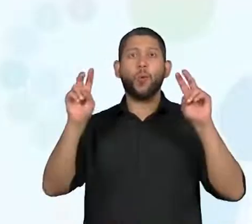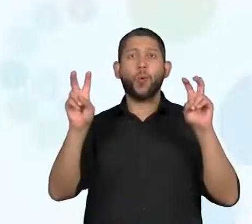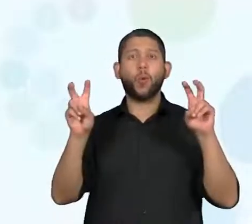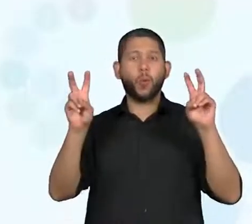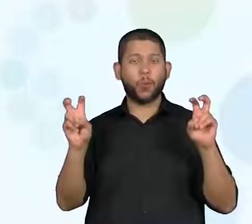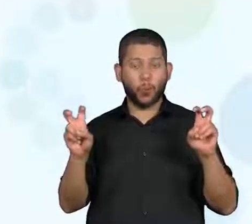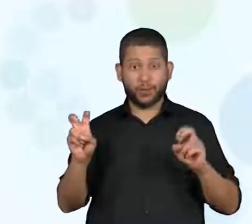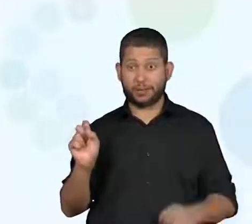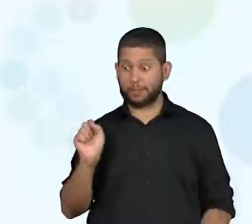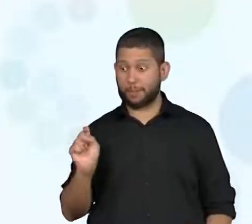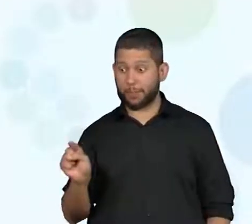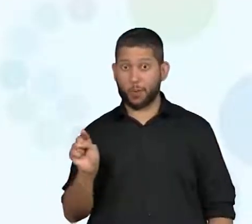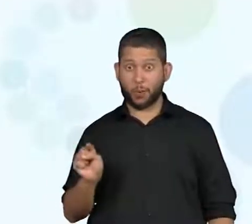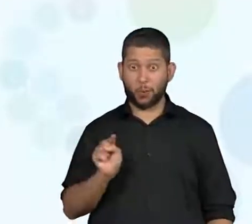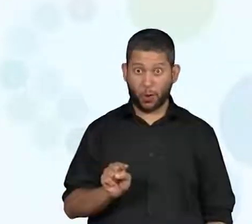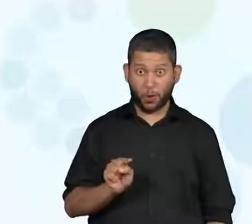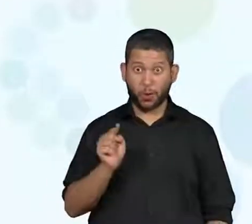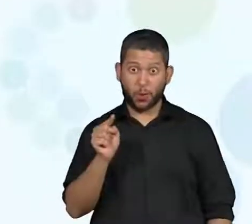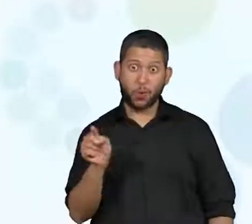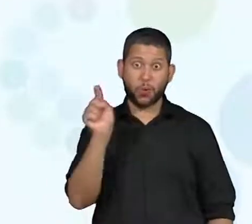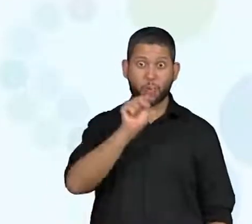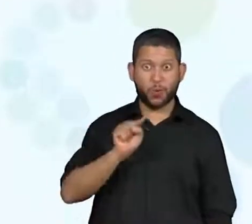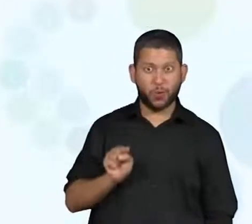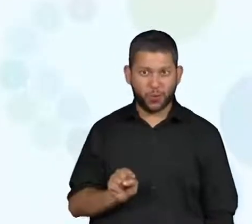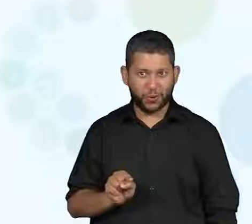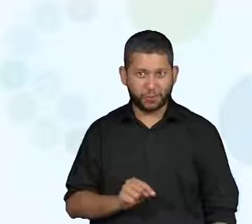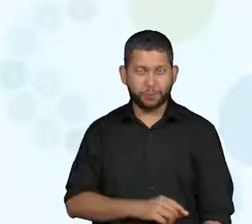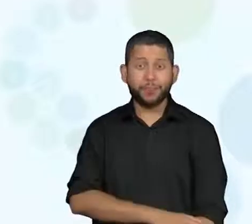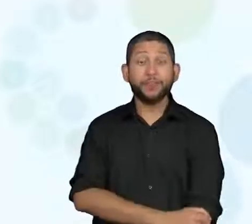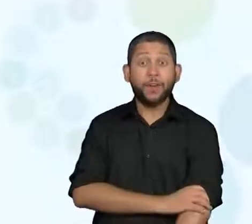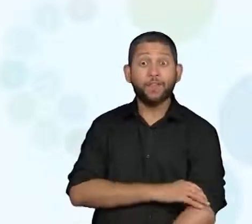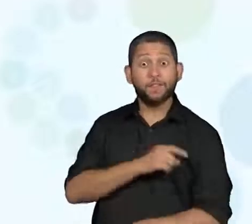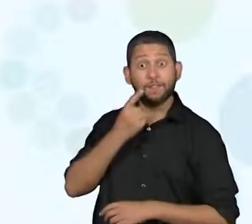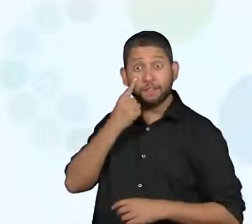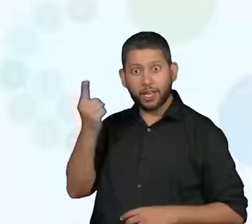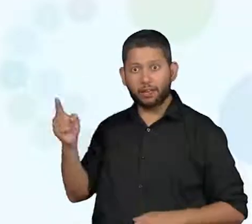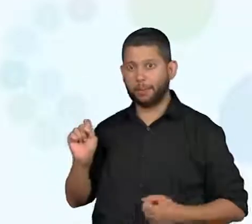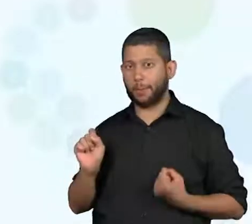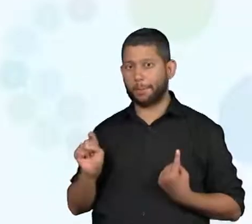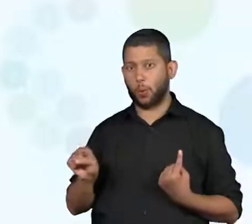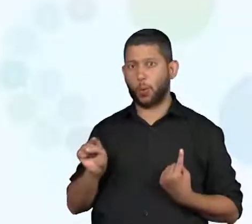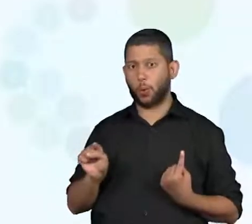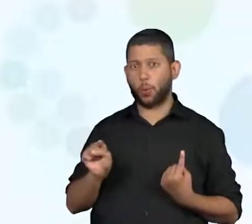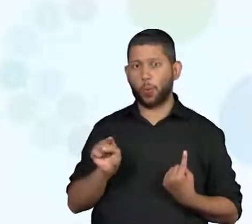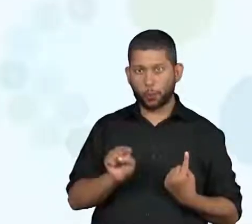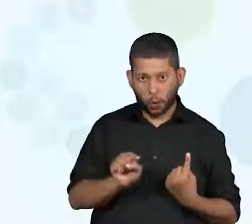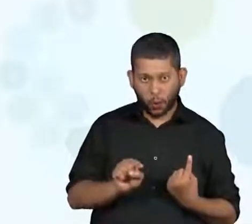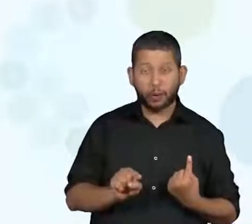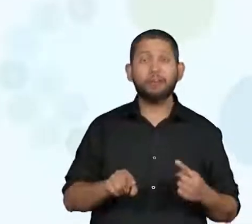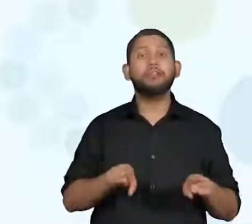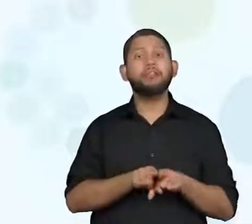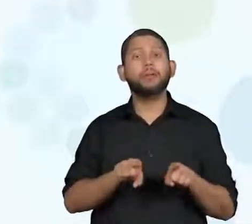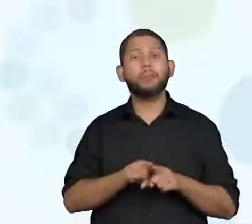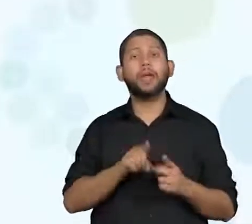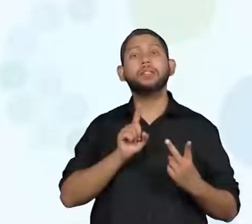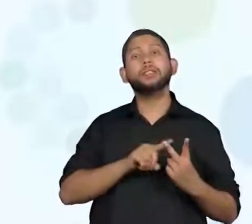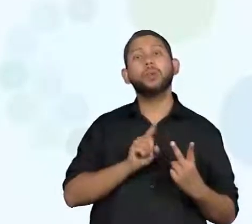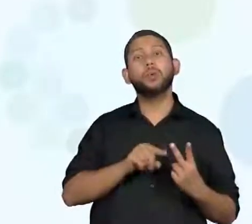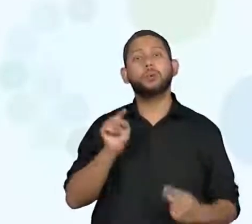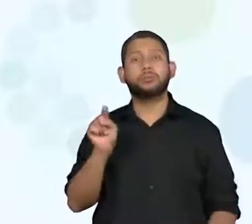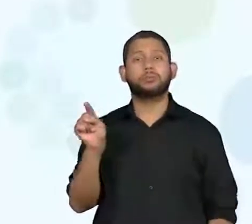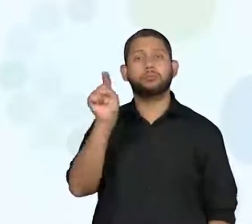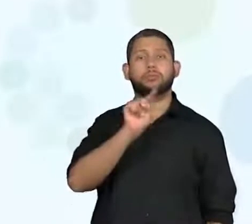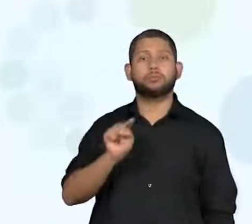de pontuação ao final. Tanto a reticências quanto o ponto de